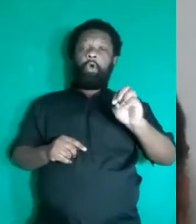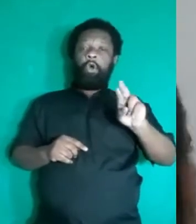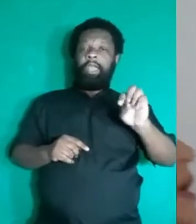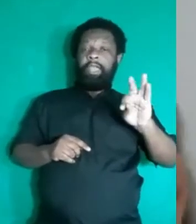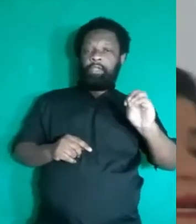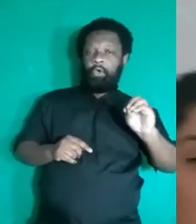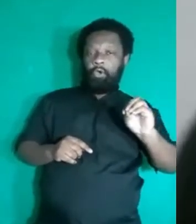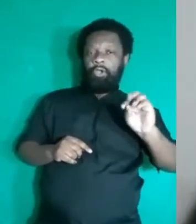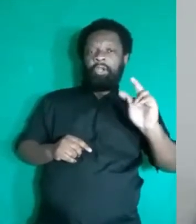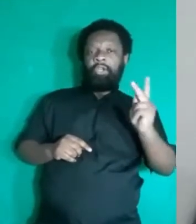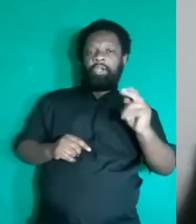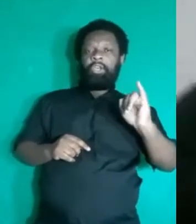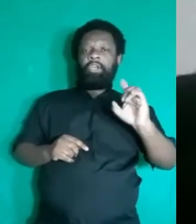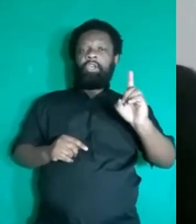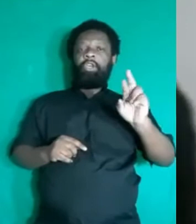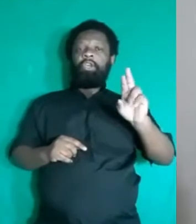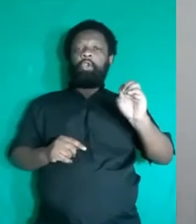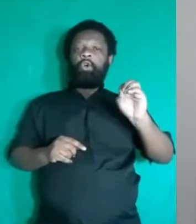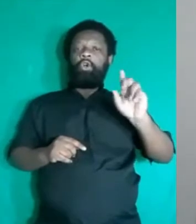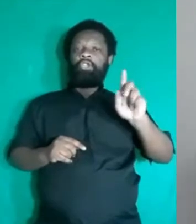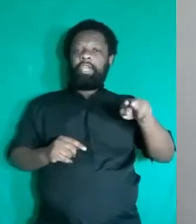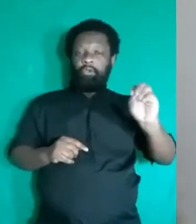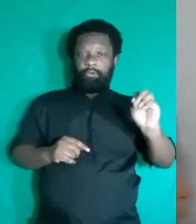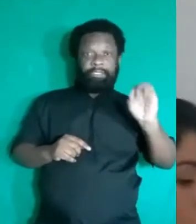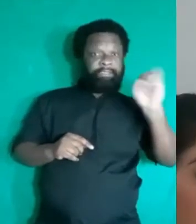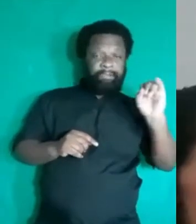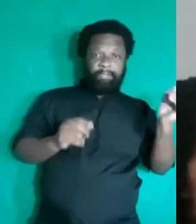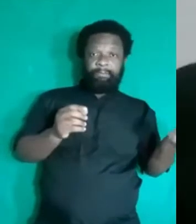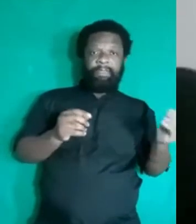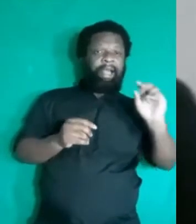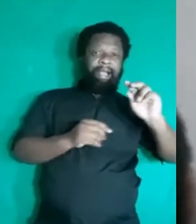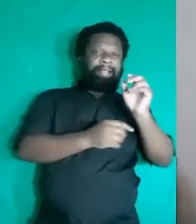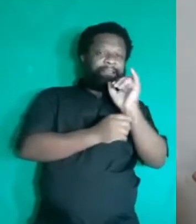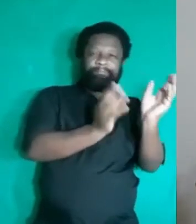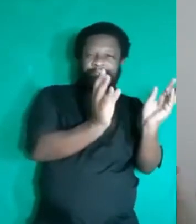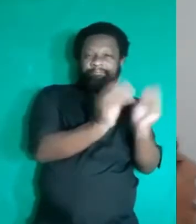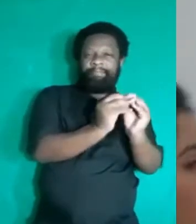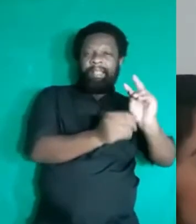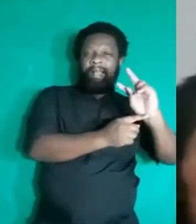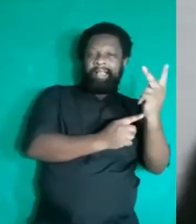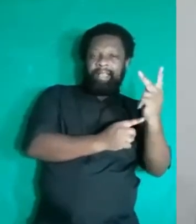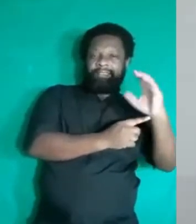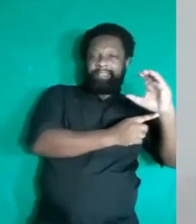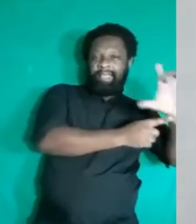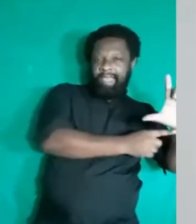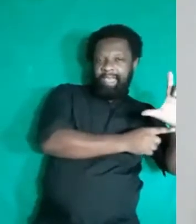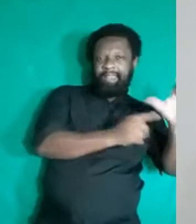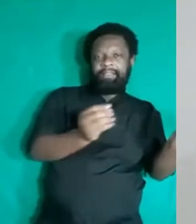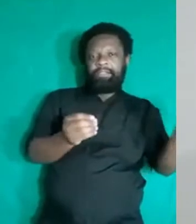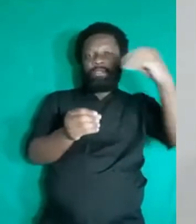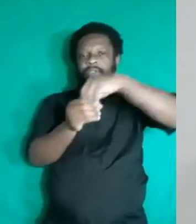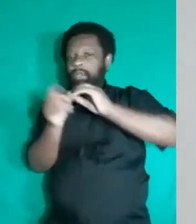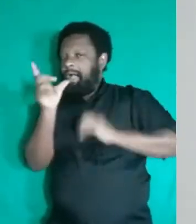hidrogênio. Ele é chamado dessa forma por estar no estado gasoso. Quando nós pegamos o HCl e colocamos em água, ou seja,